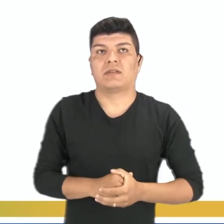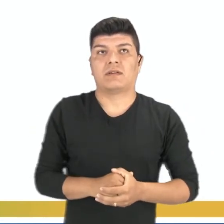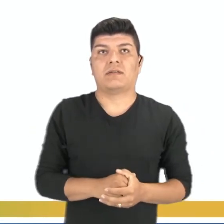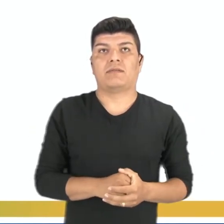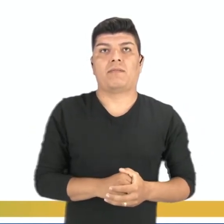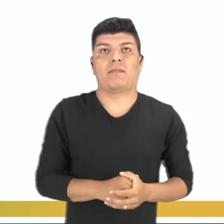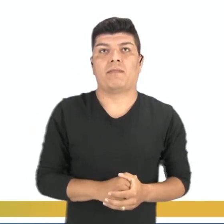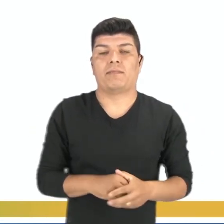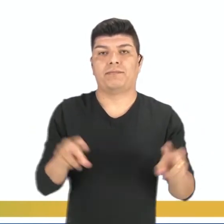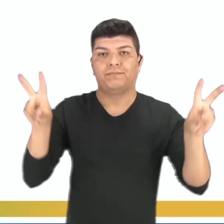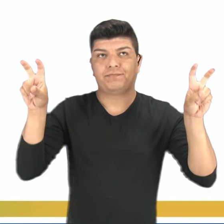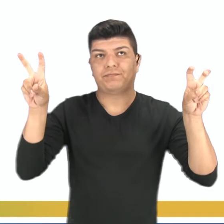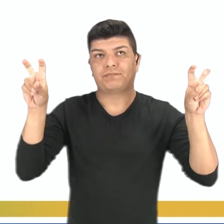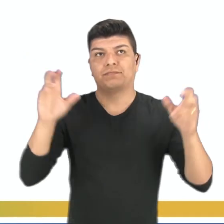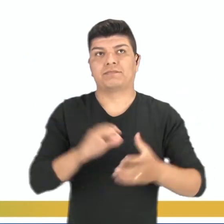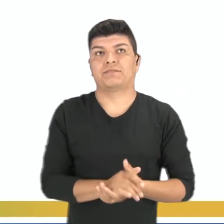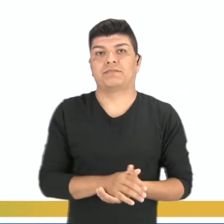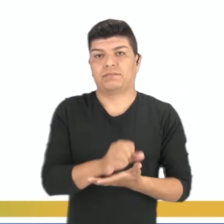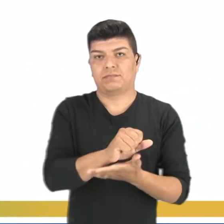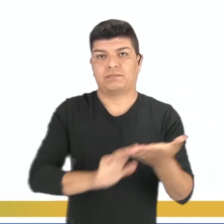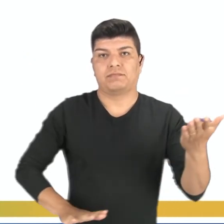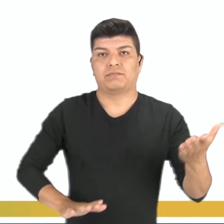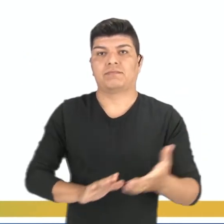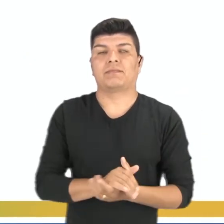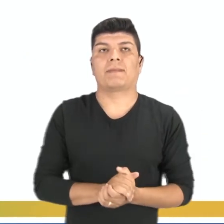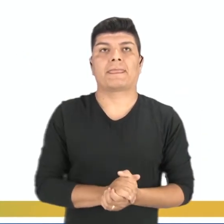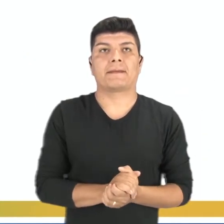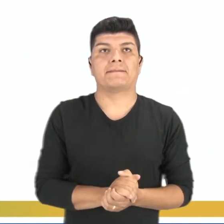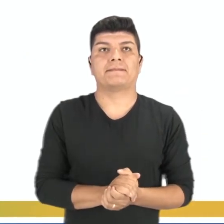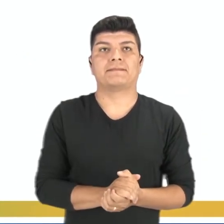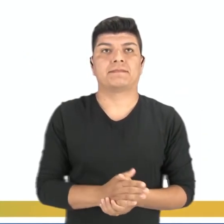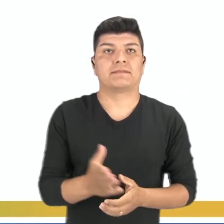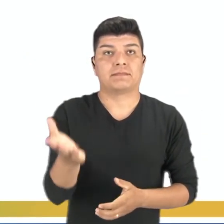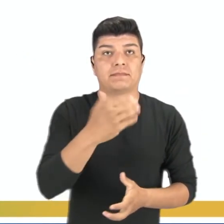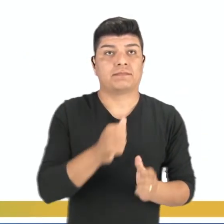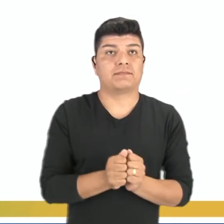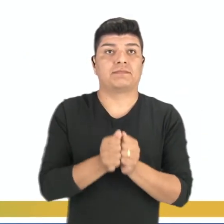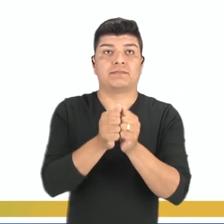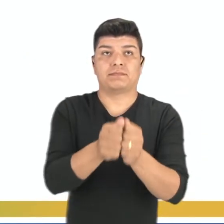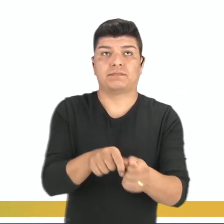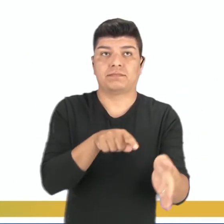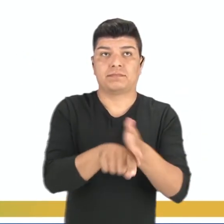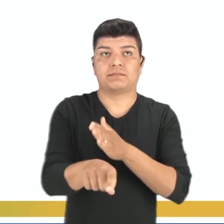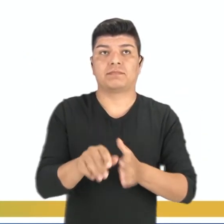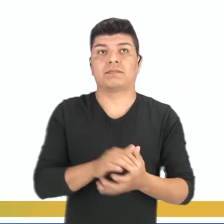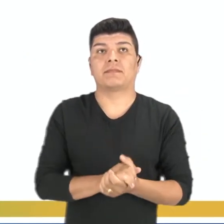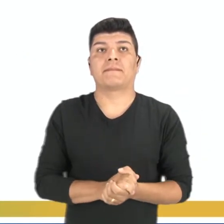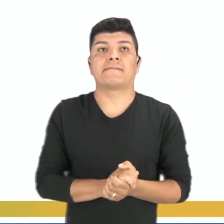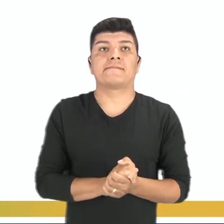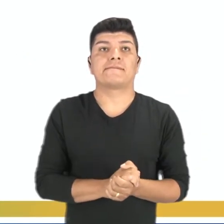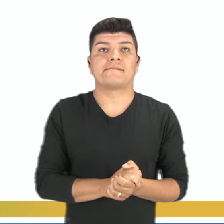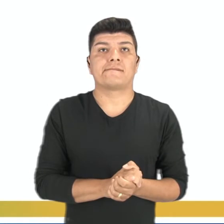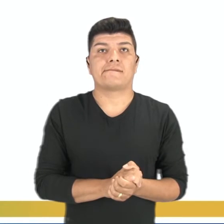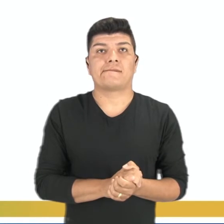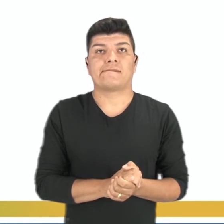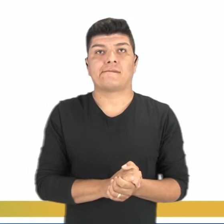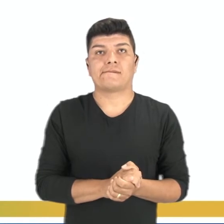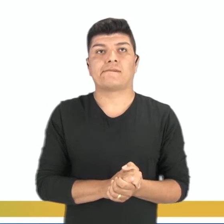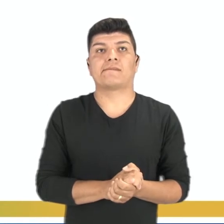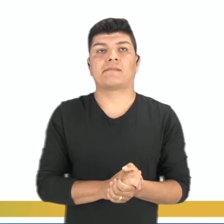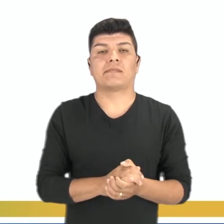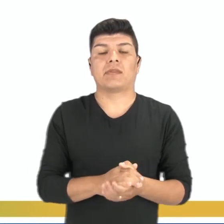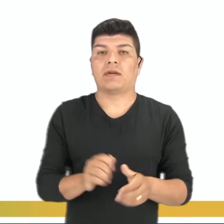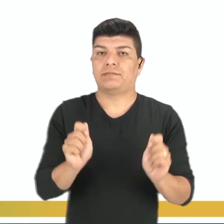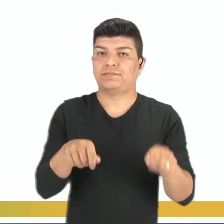ao tema dessa atividade. Acompanhe comigo o enunciado. É possível